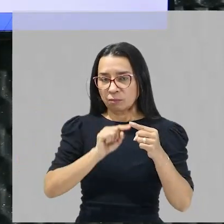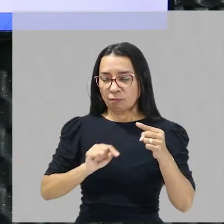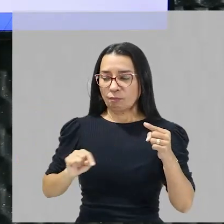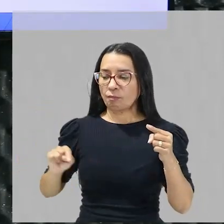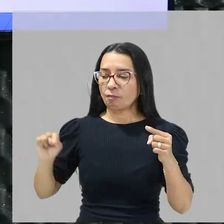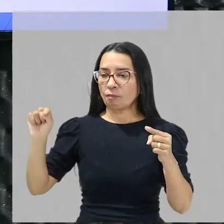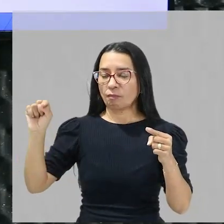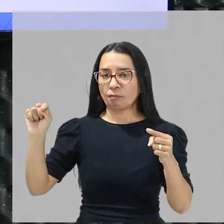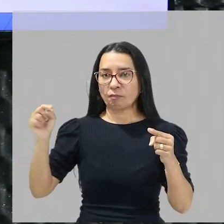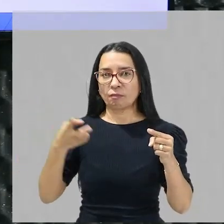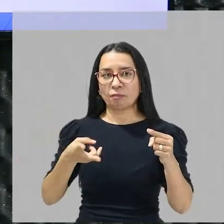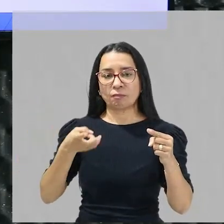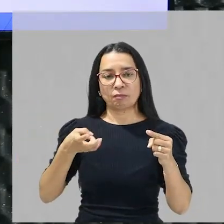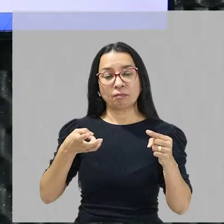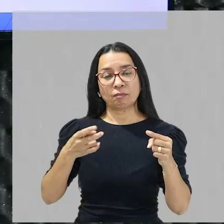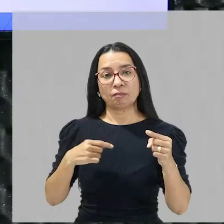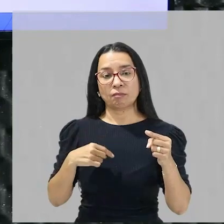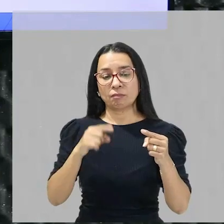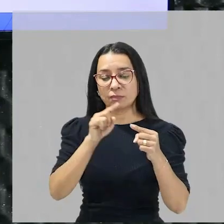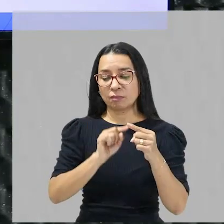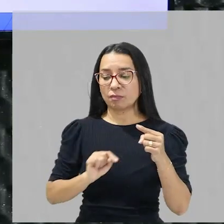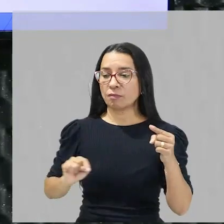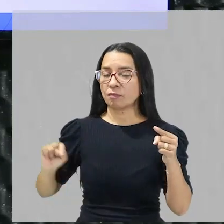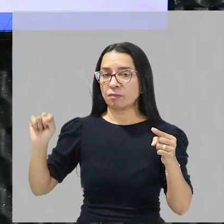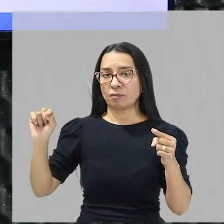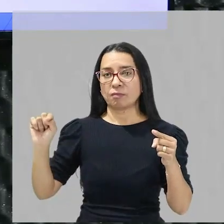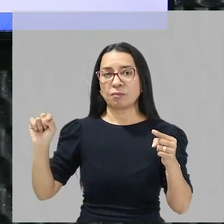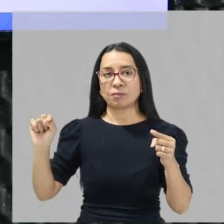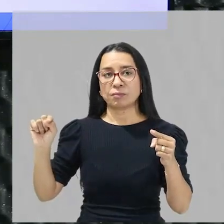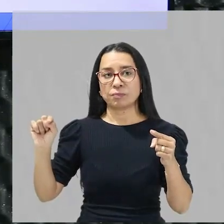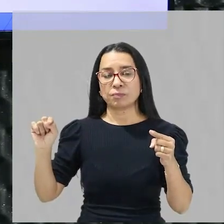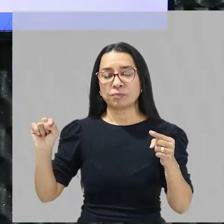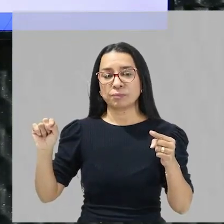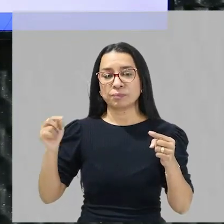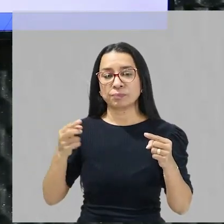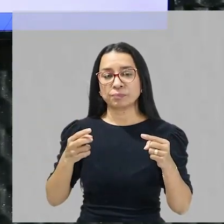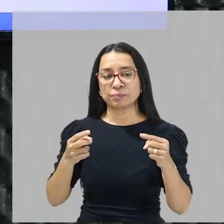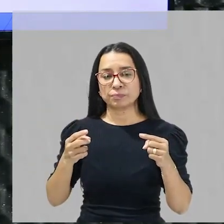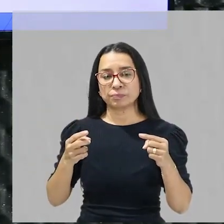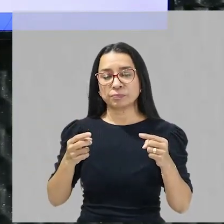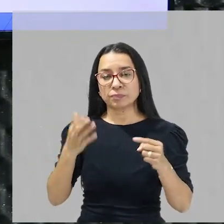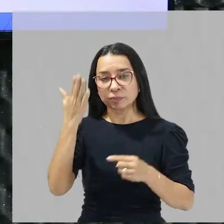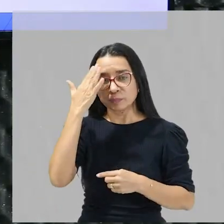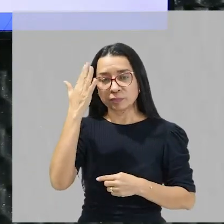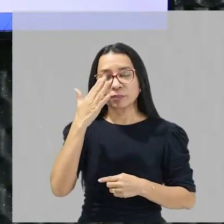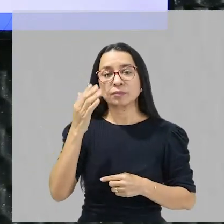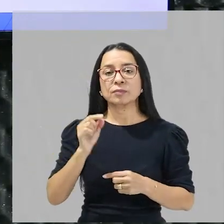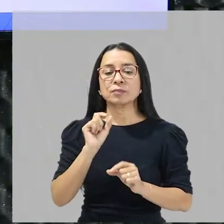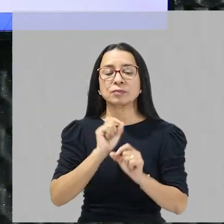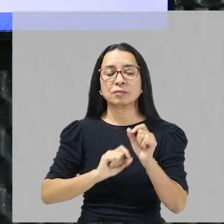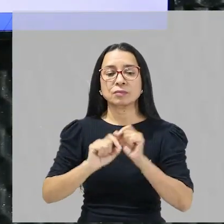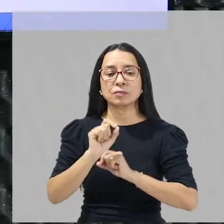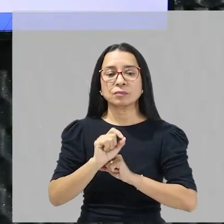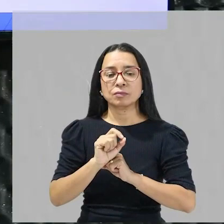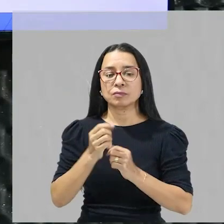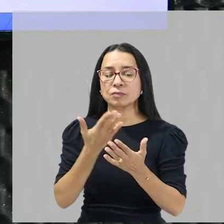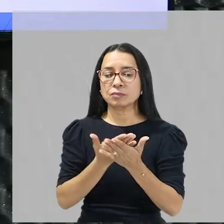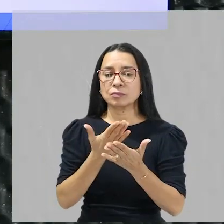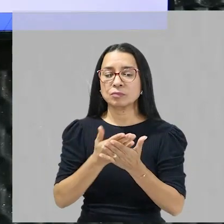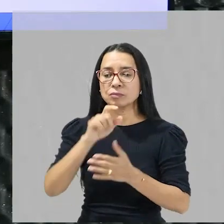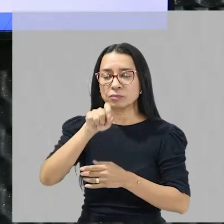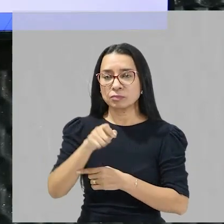a curvatura dela, a abertura dela voltada para cima, e entenda uma coisa, esse estudo do sinal,